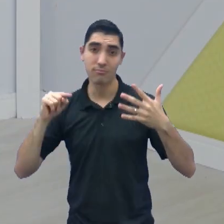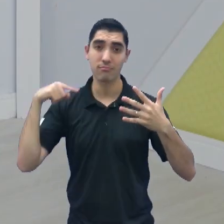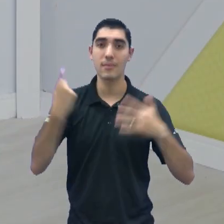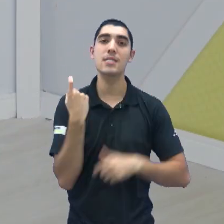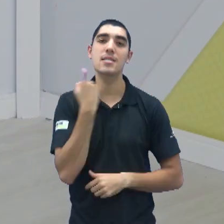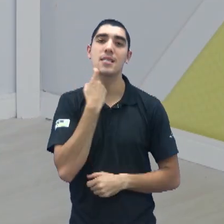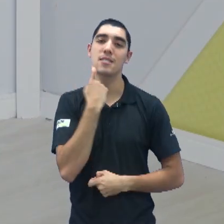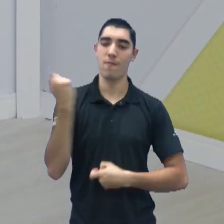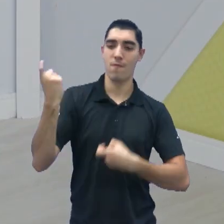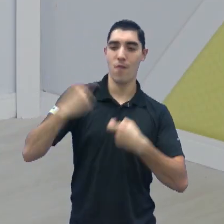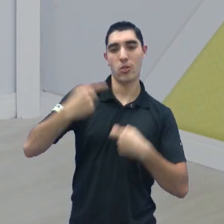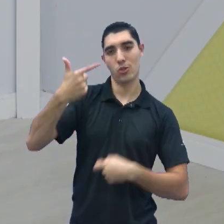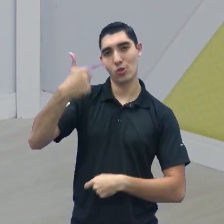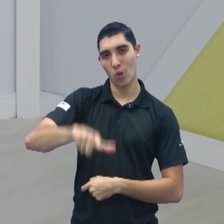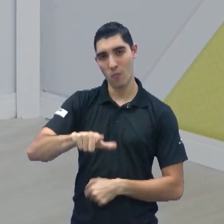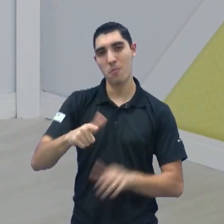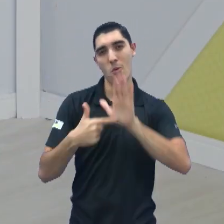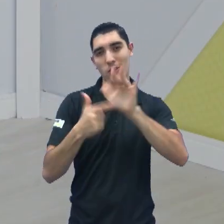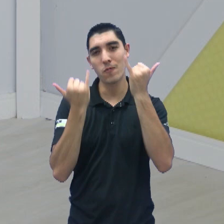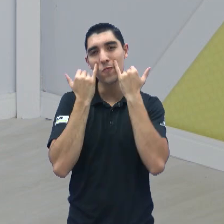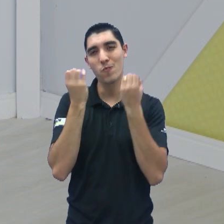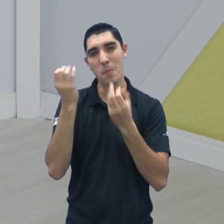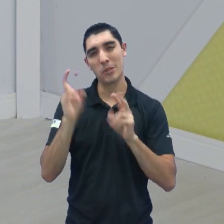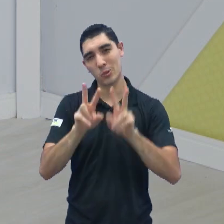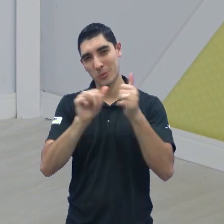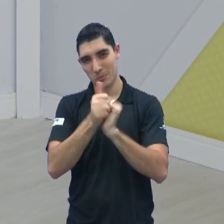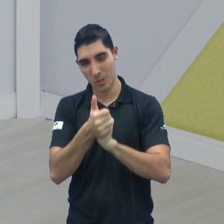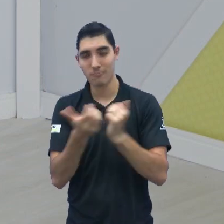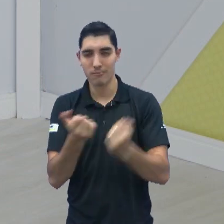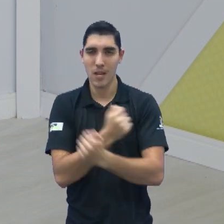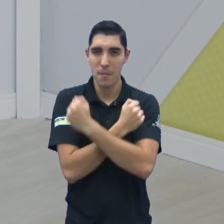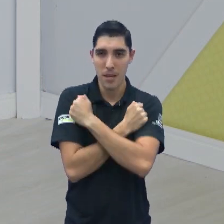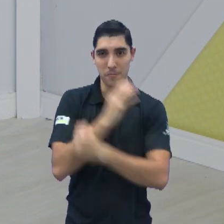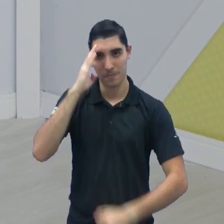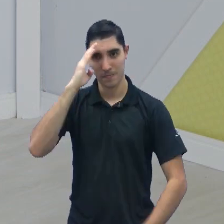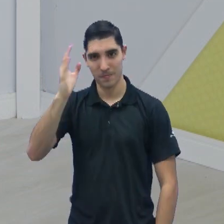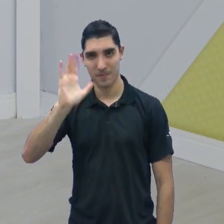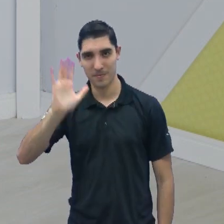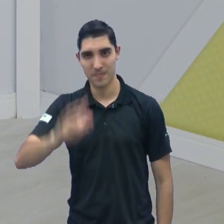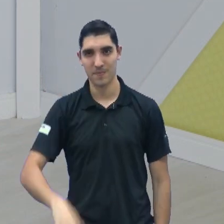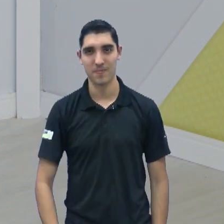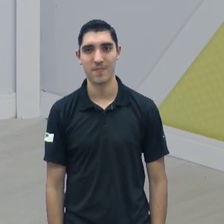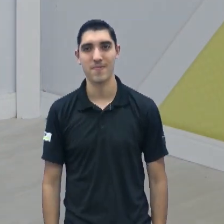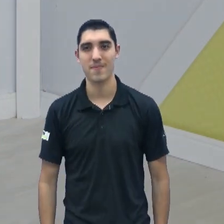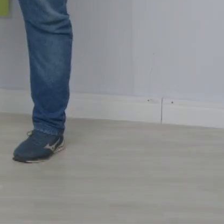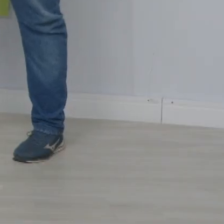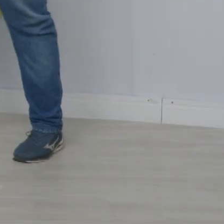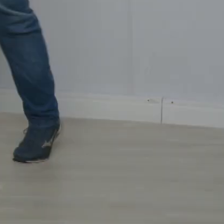sexta-feira para te deixar muito bem informado. De minha parte, grande abraço, até sexta. Tchau, tchau.